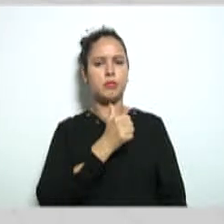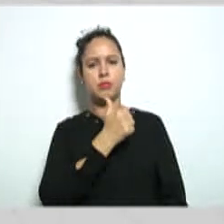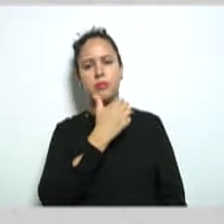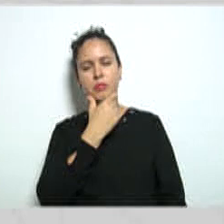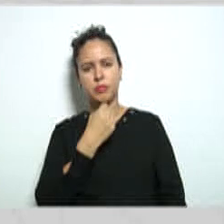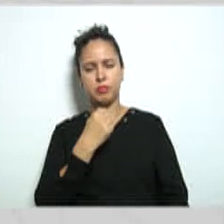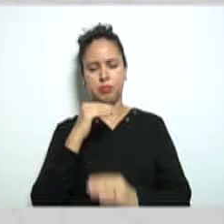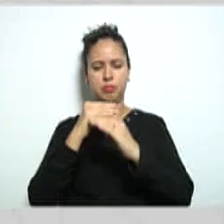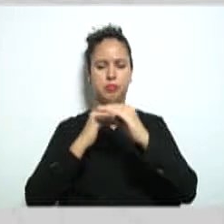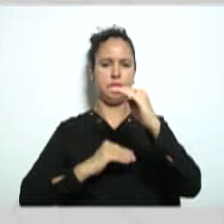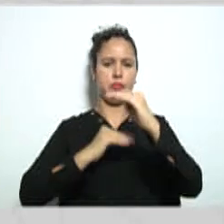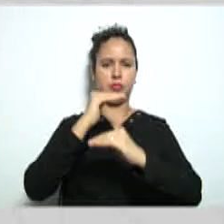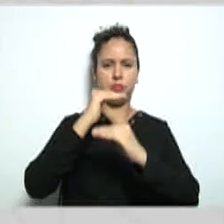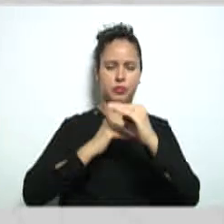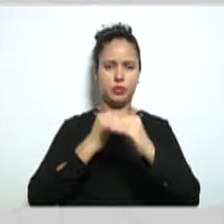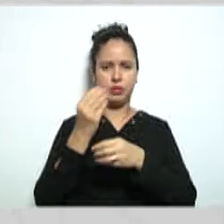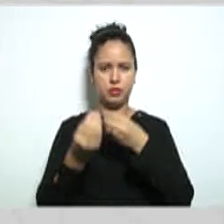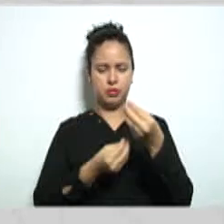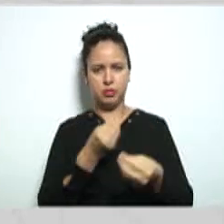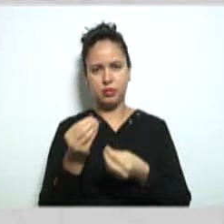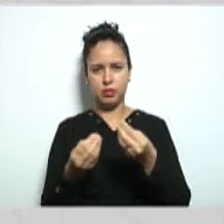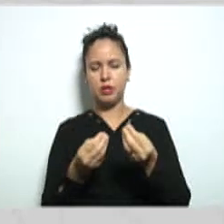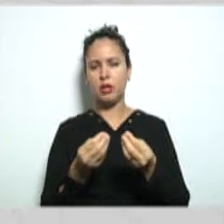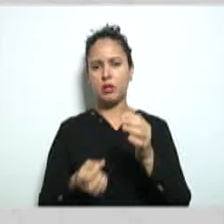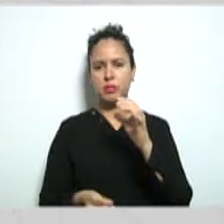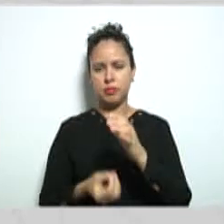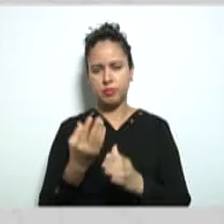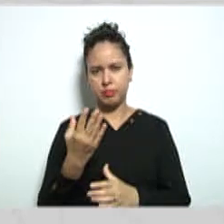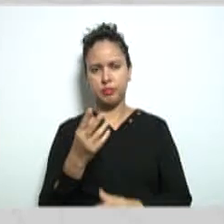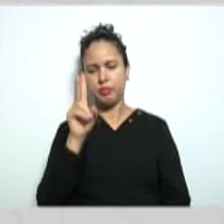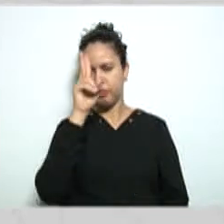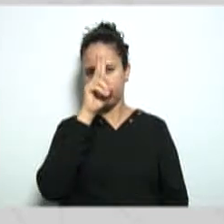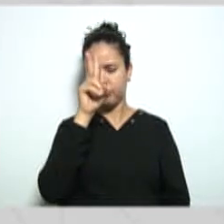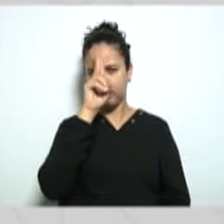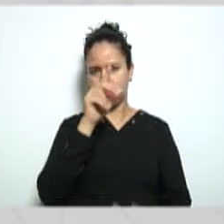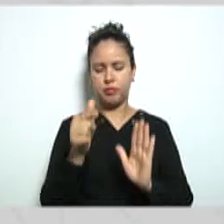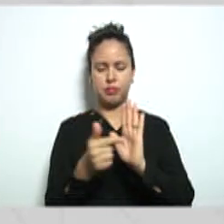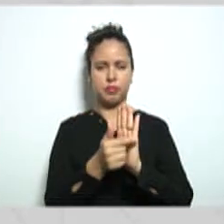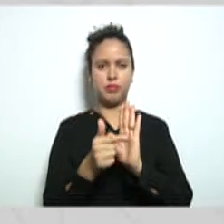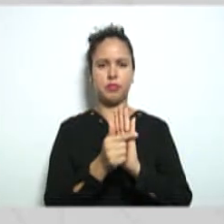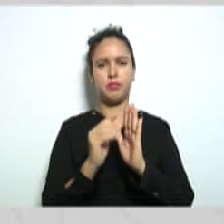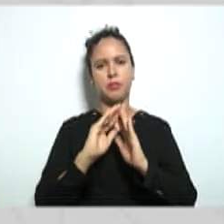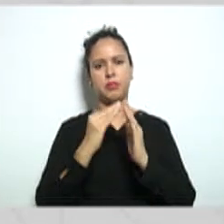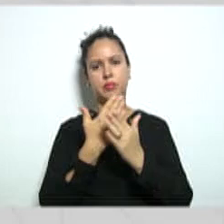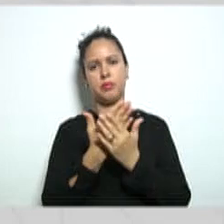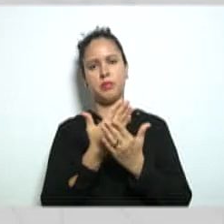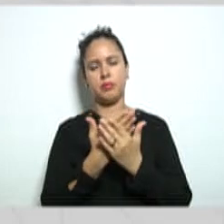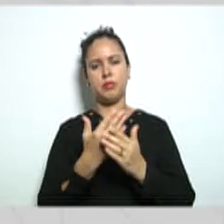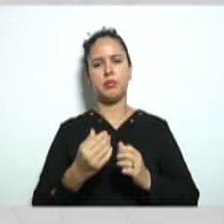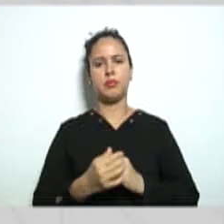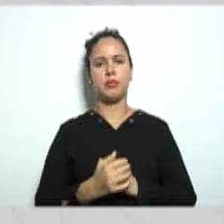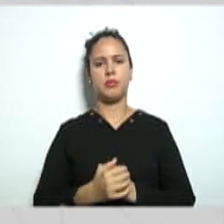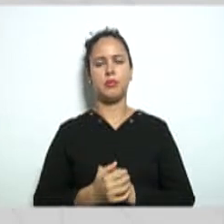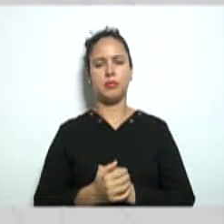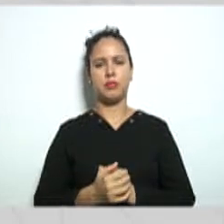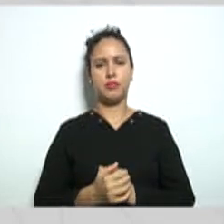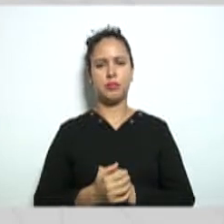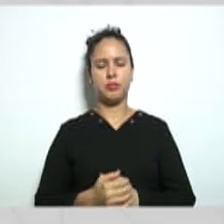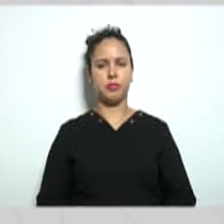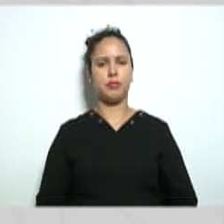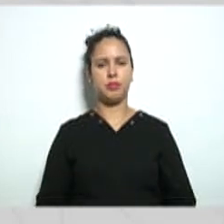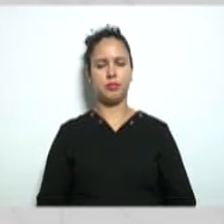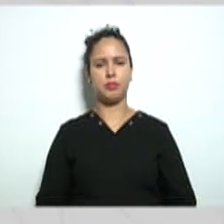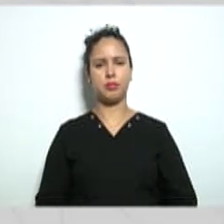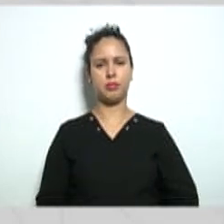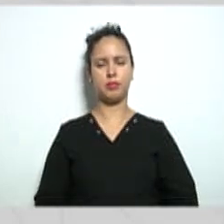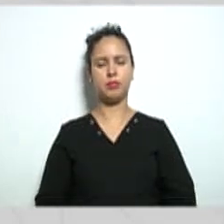também a origem histórica e o papel da escola. Vamos aqui para aquilo que a gente falou